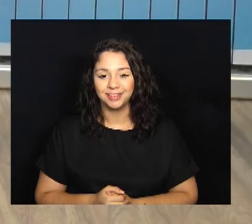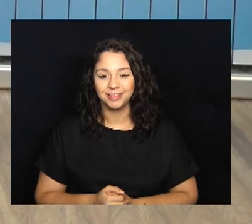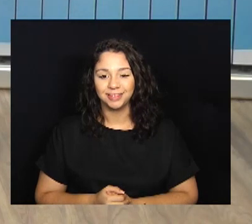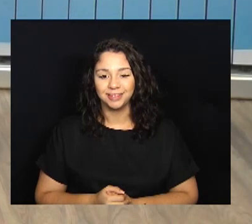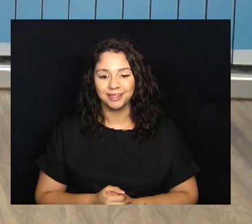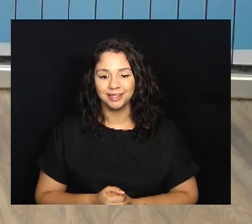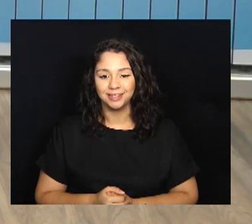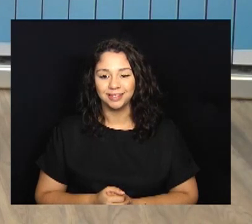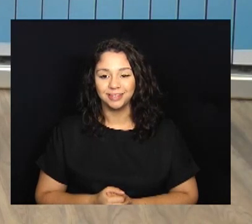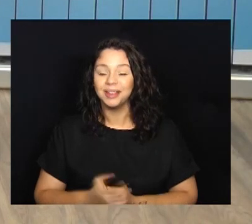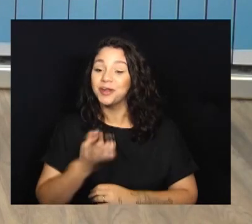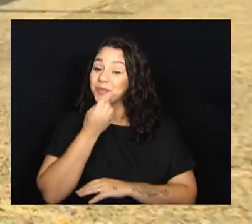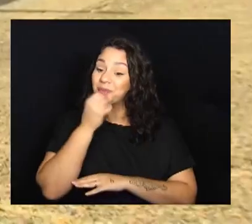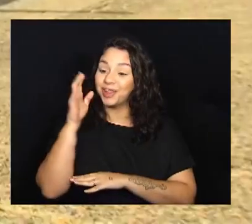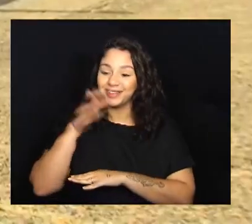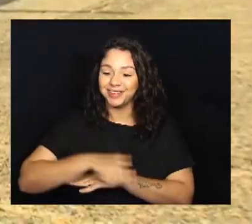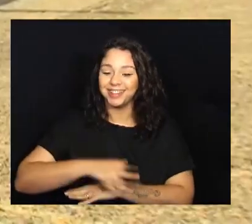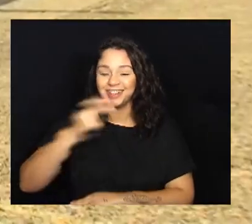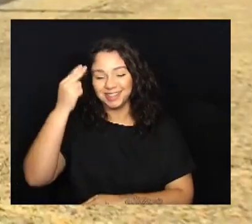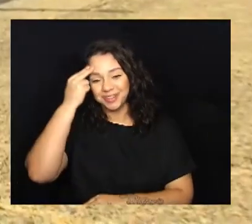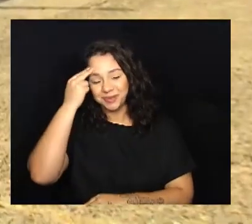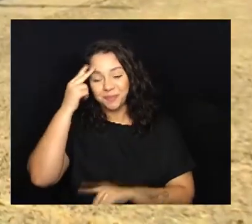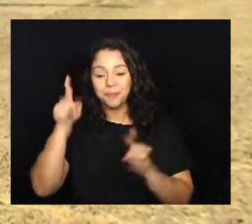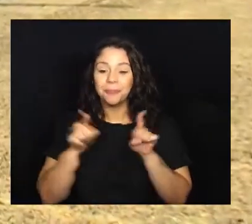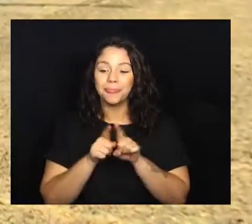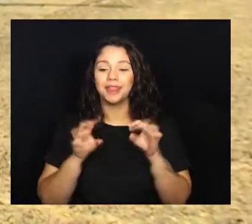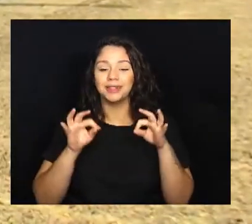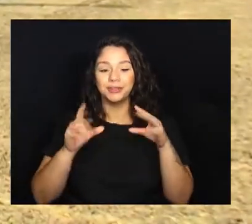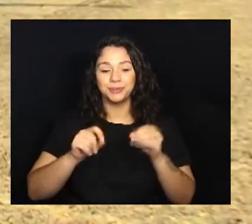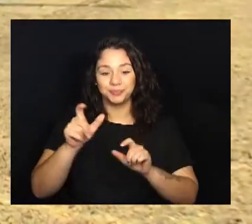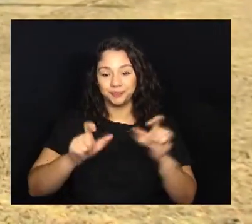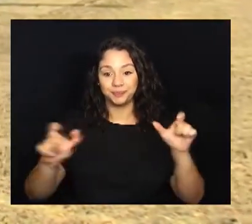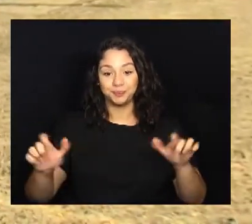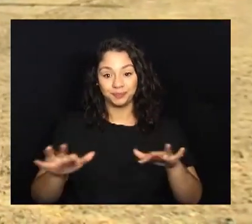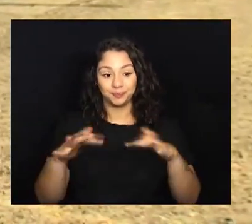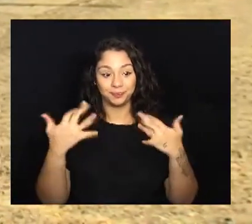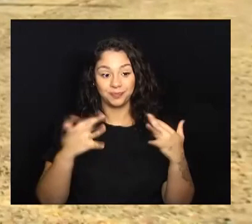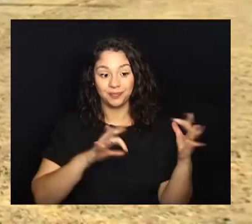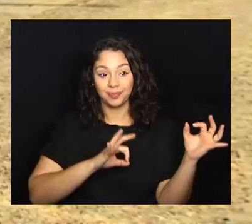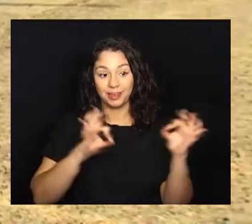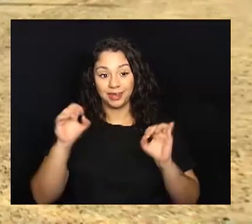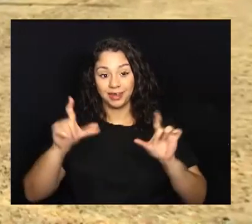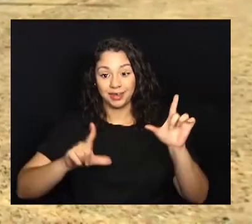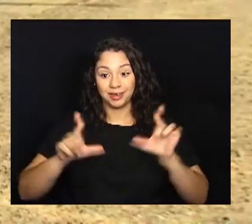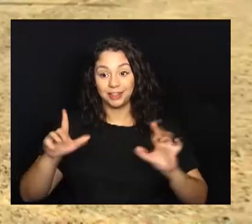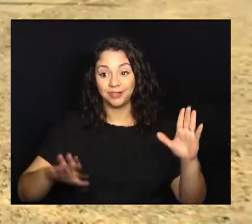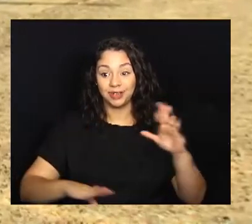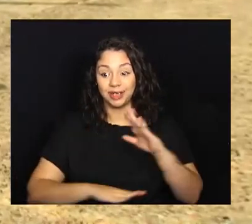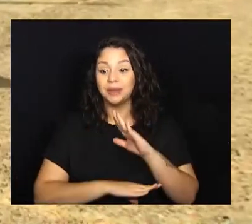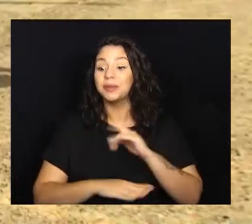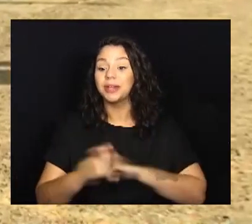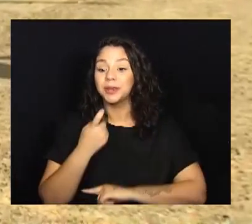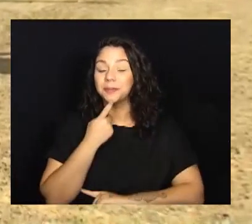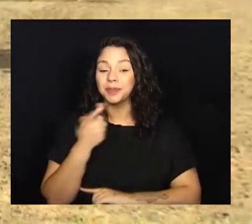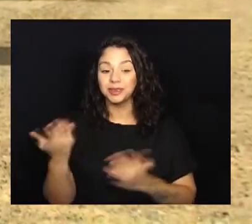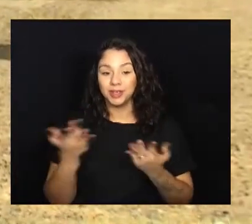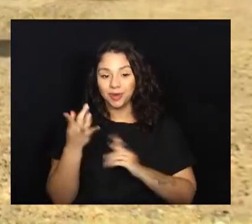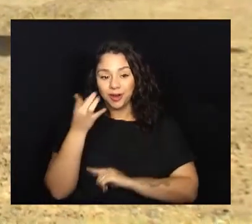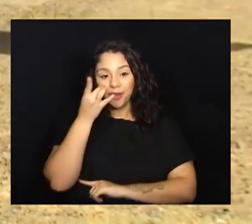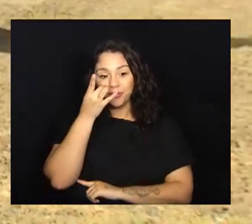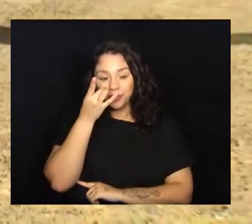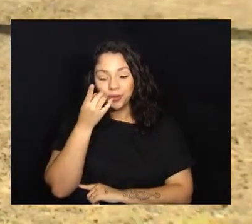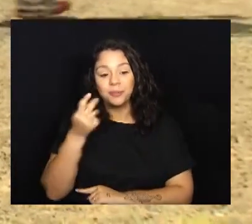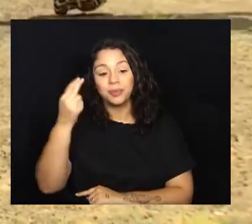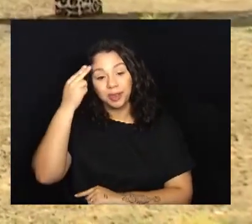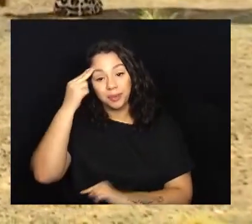Boa tarde, Gabriel. Boa tarde a você que nos acompanha agora através da TV Câmara Campinas, no ao vivo. Gabriel,